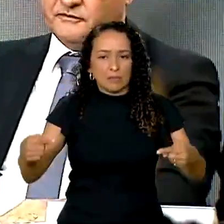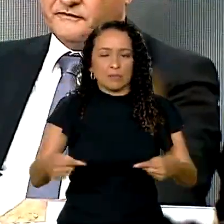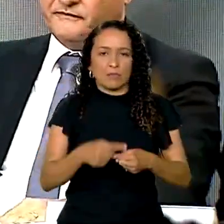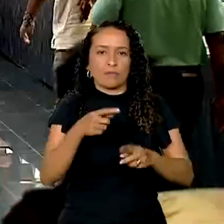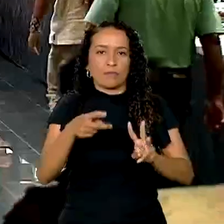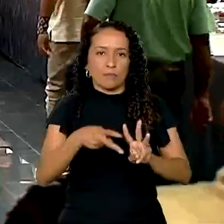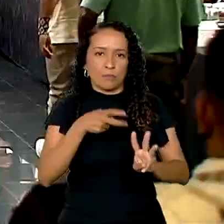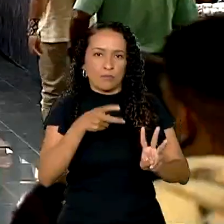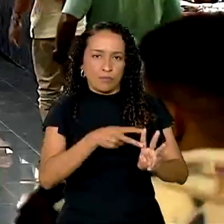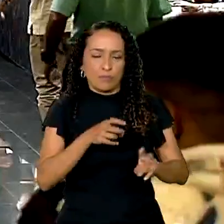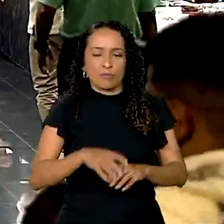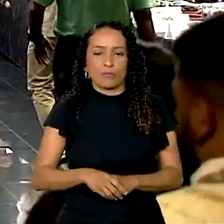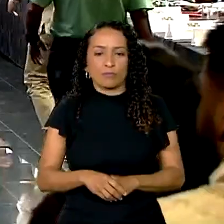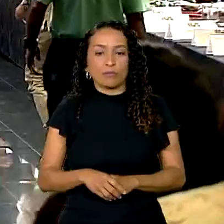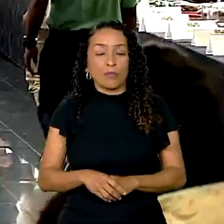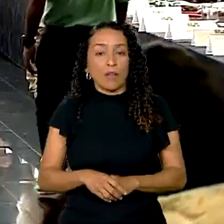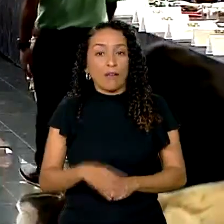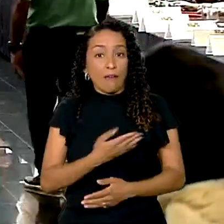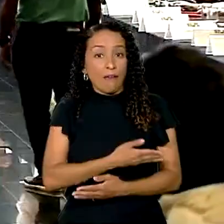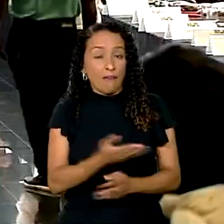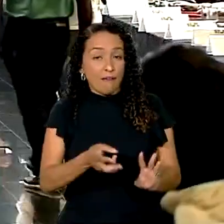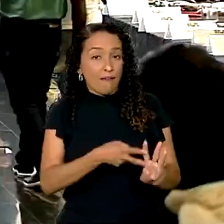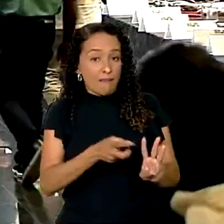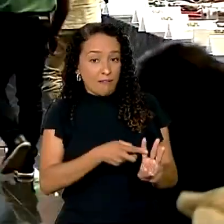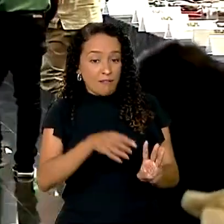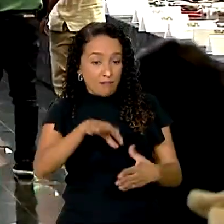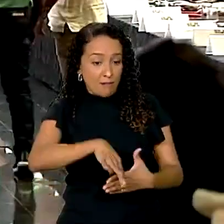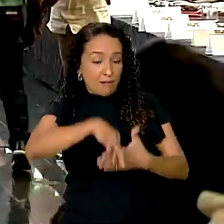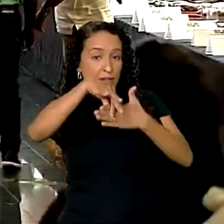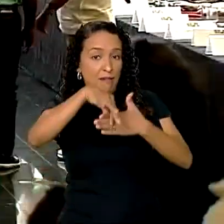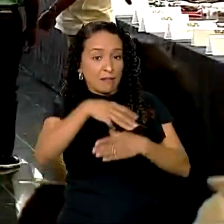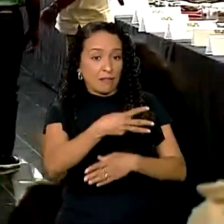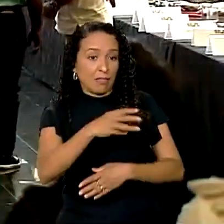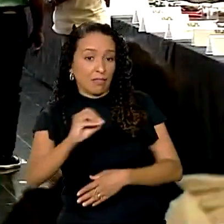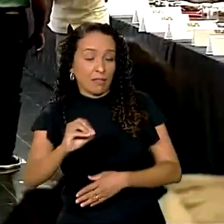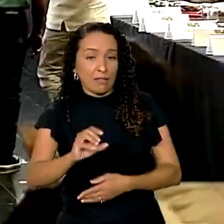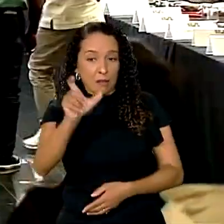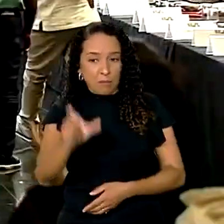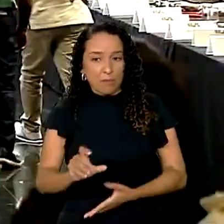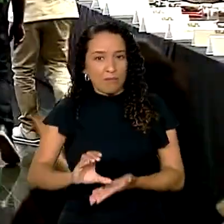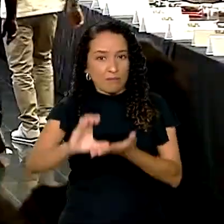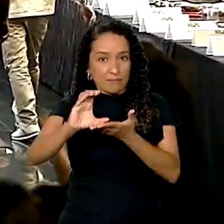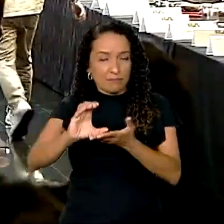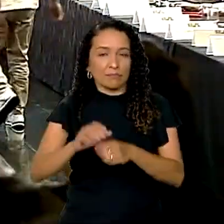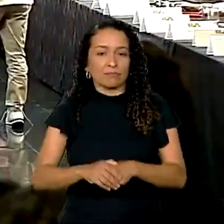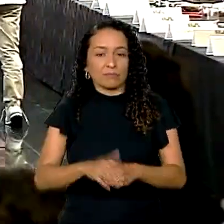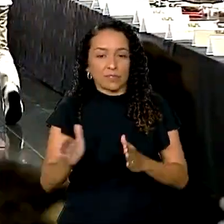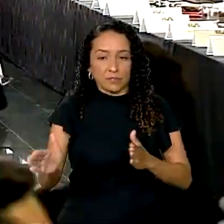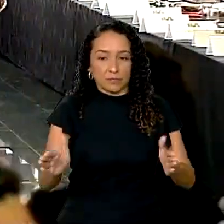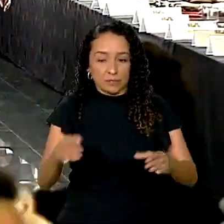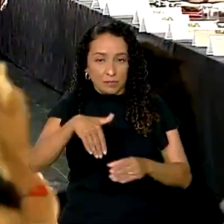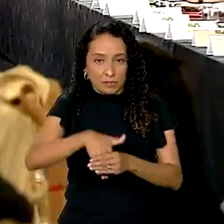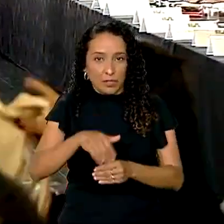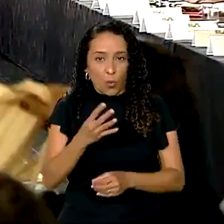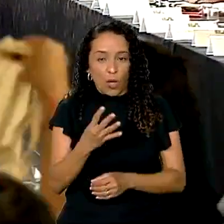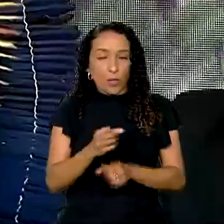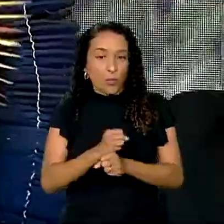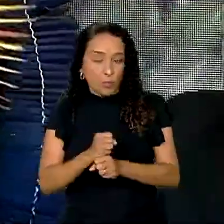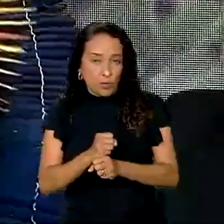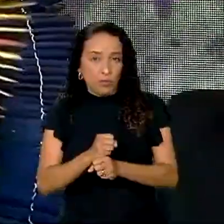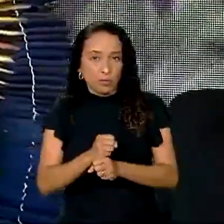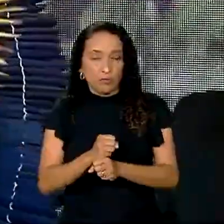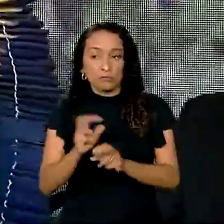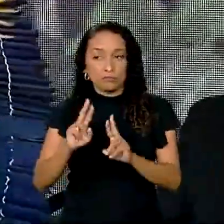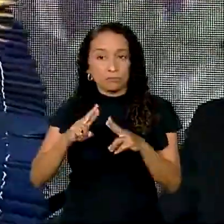povos indígenas. Foram os próprios indígenas que elegeram seus 30 conselheiros. O mandato será de 4 anos.